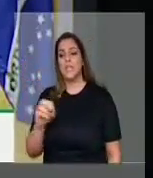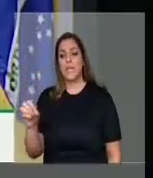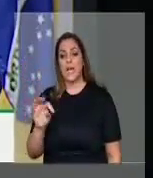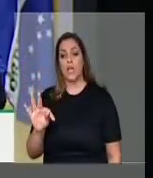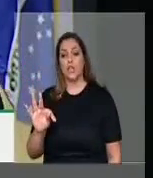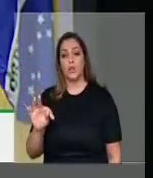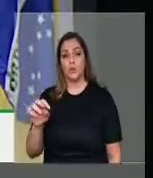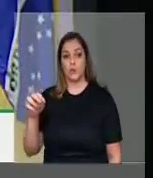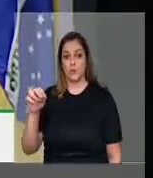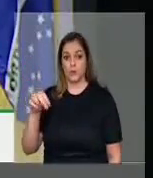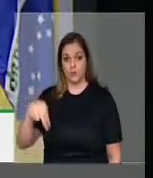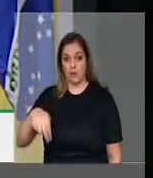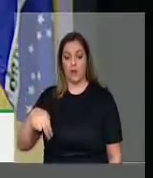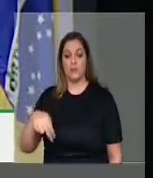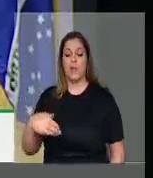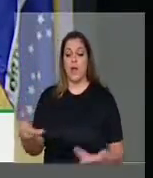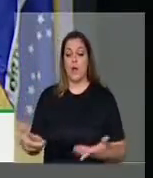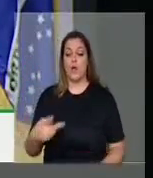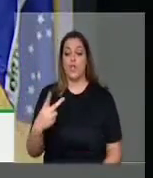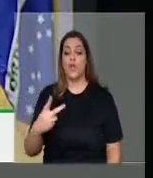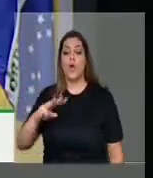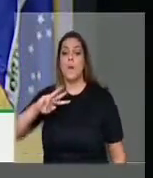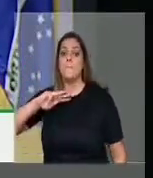toneladas hoje para 2 milhões.